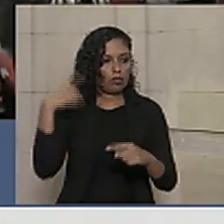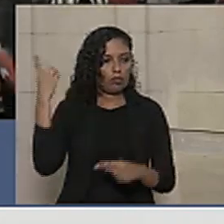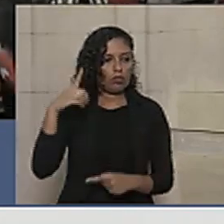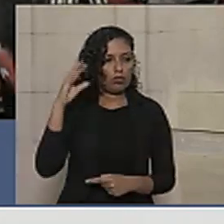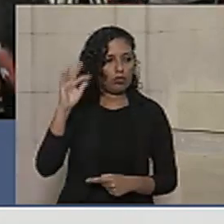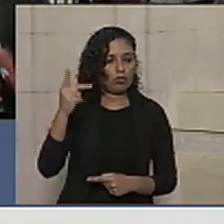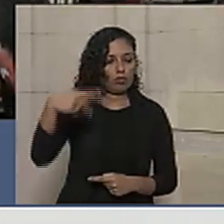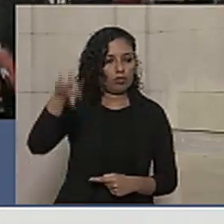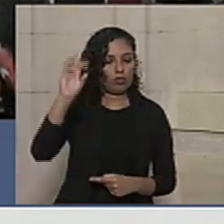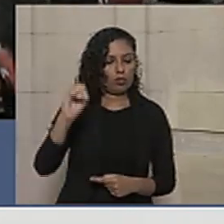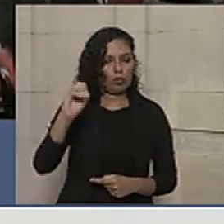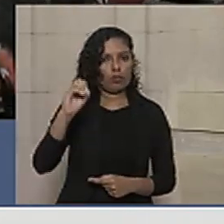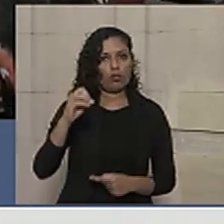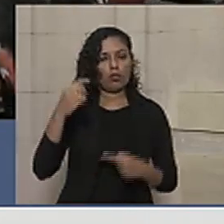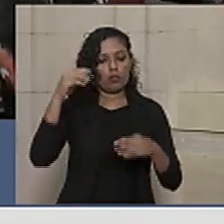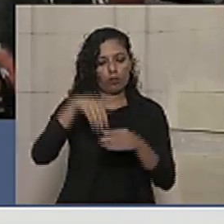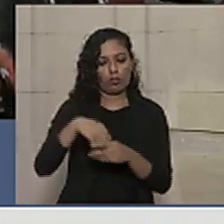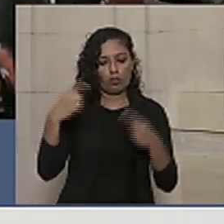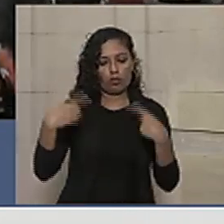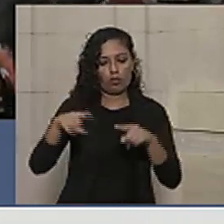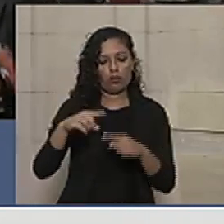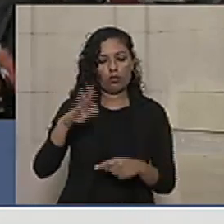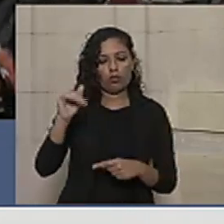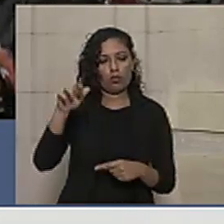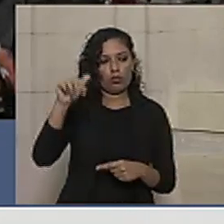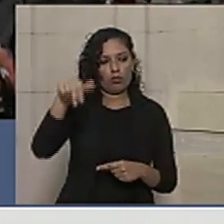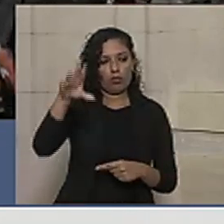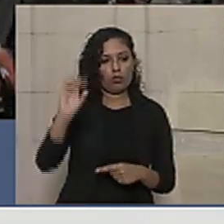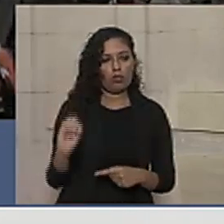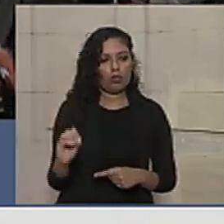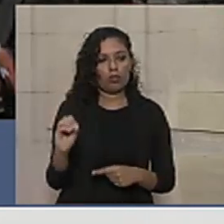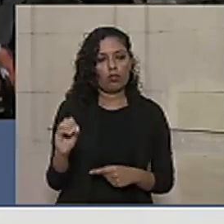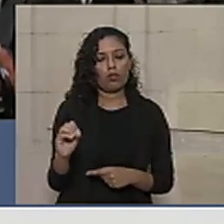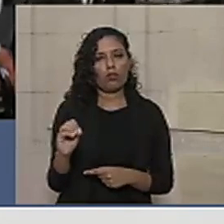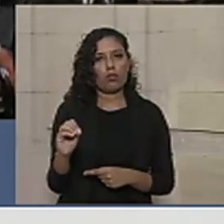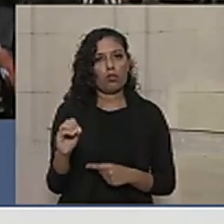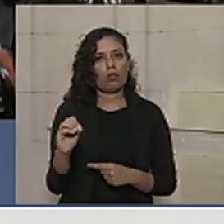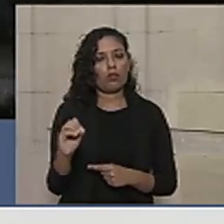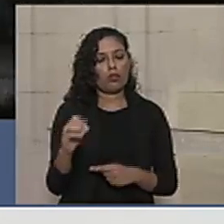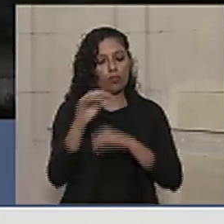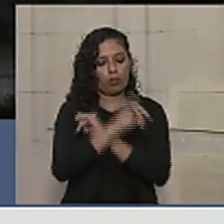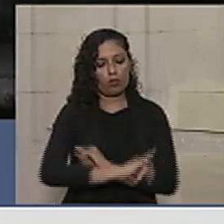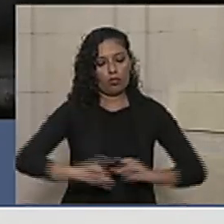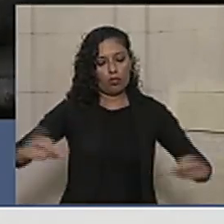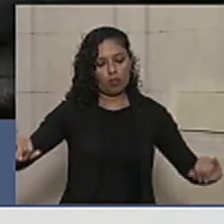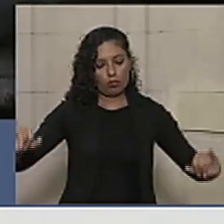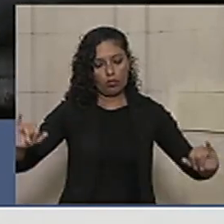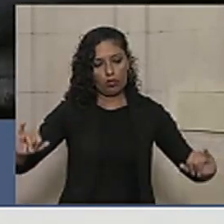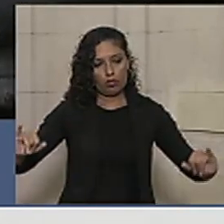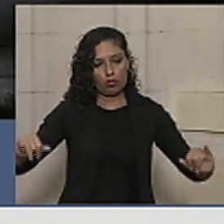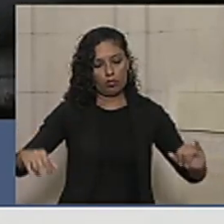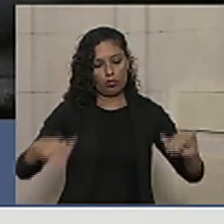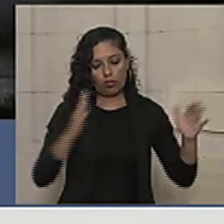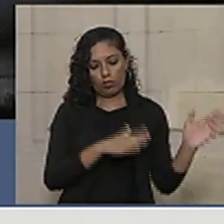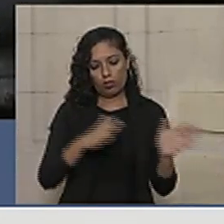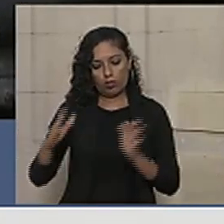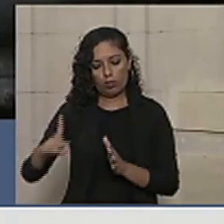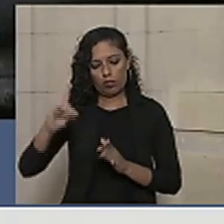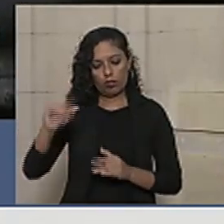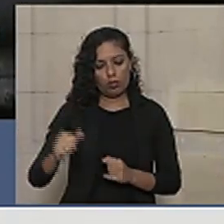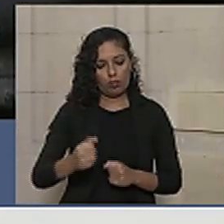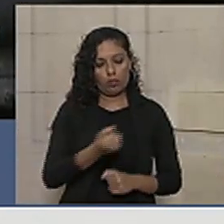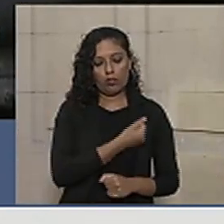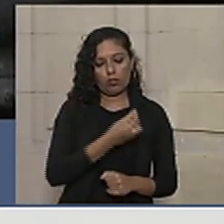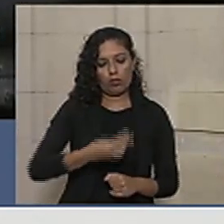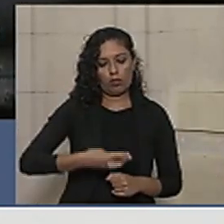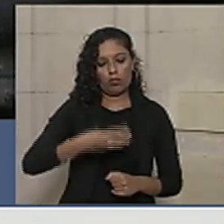deputado Chico Bulhões. Voto contrário, deputado Bruno Dauaire, por favor, senhor presidente. Ok. Anuncio, incluídos na ordem do dia, de acordo com o parágrafo